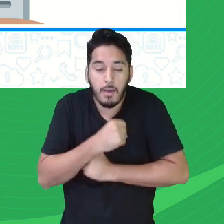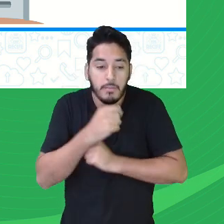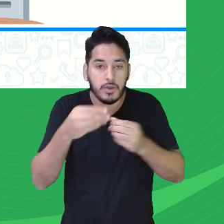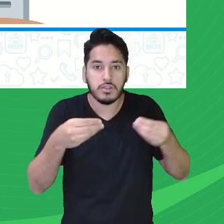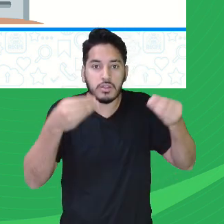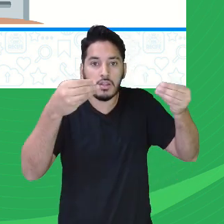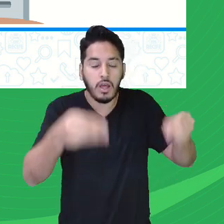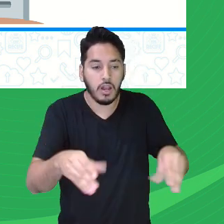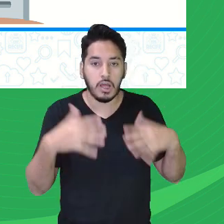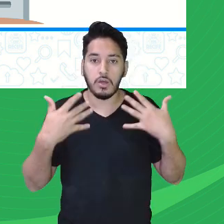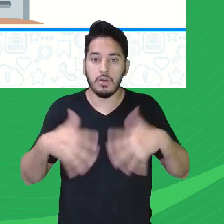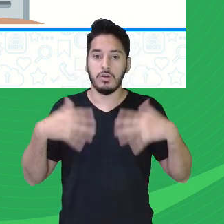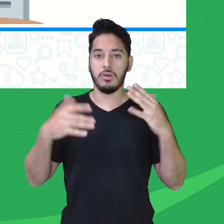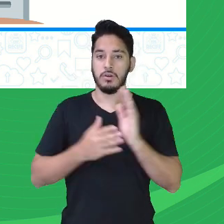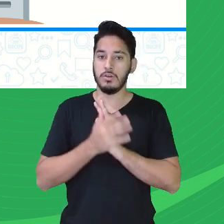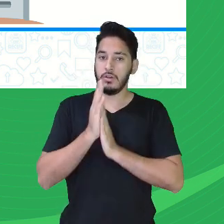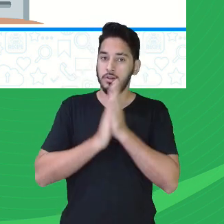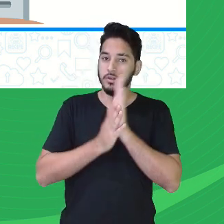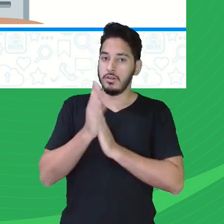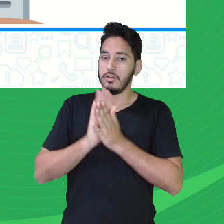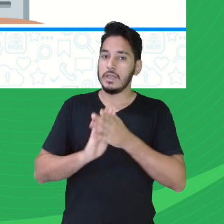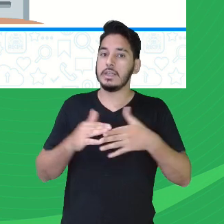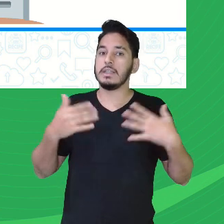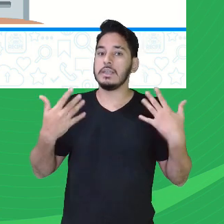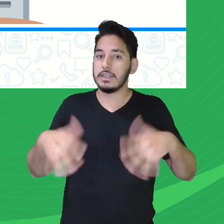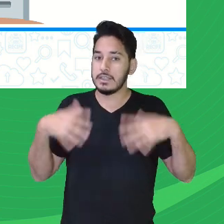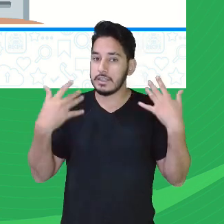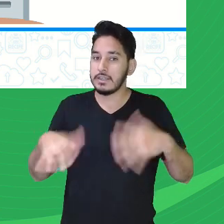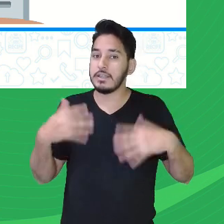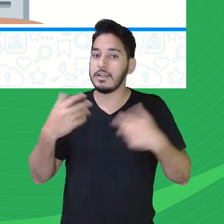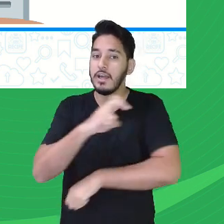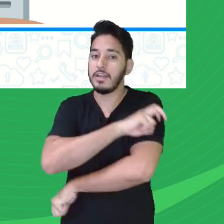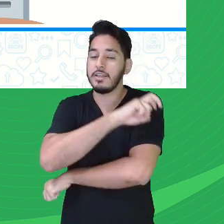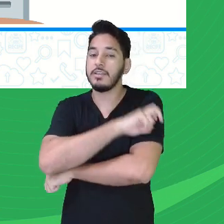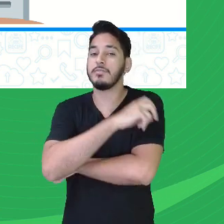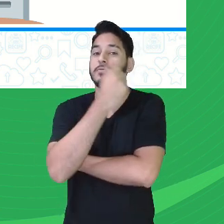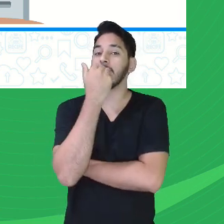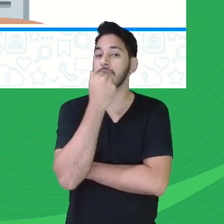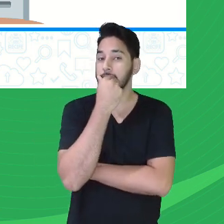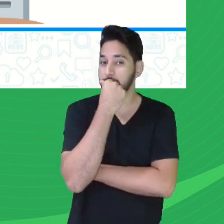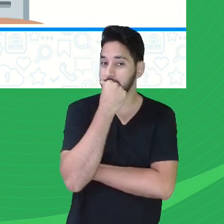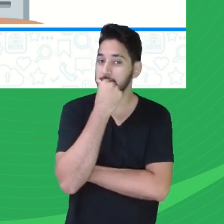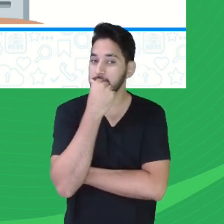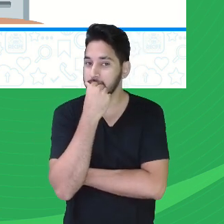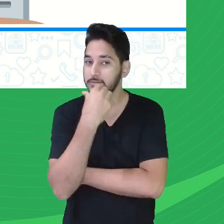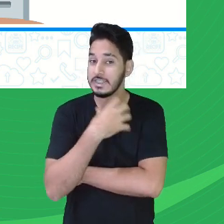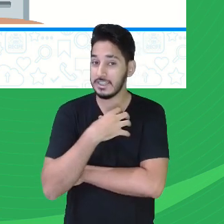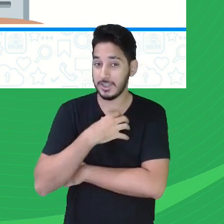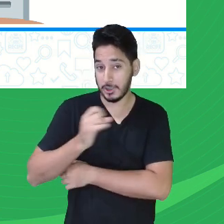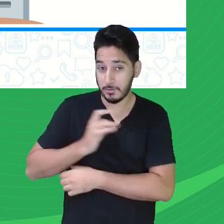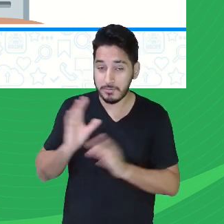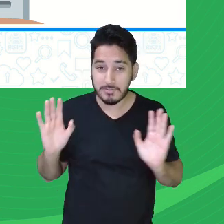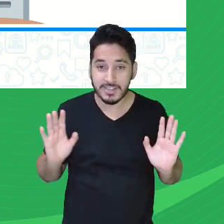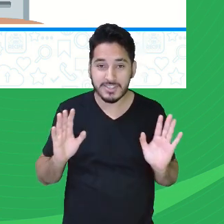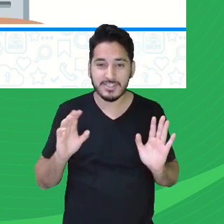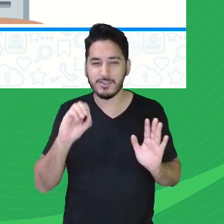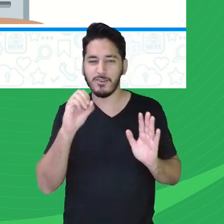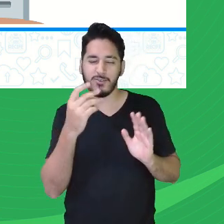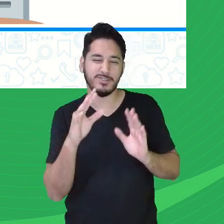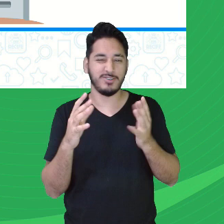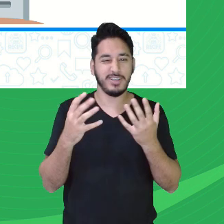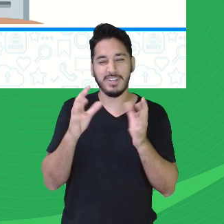inseparável capa. E aí, quinto ano, o que vocês acharam? Deu para sentir medo? Ou foi só